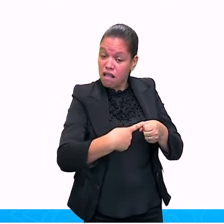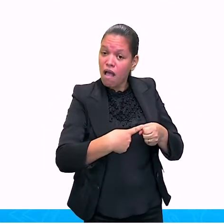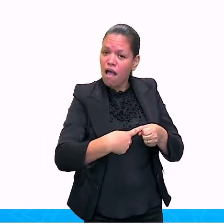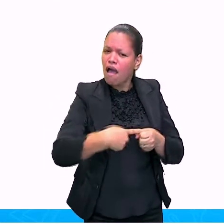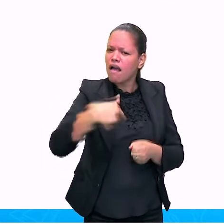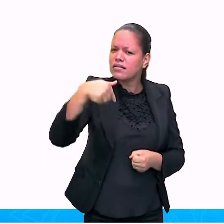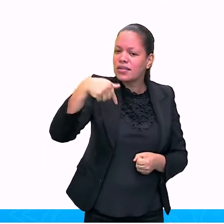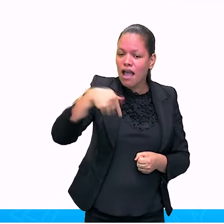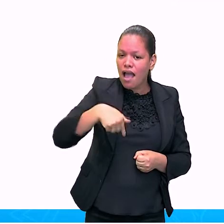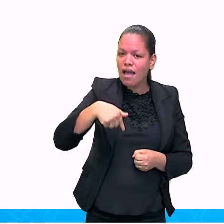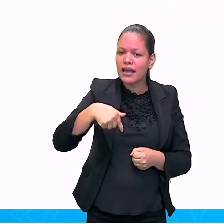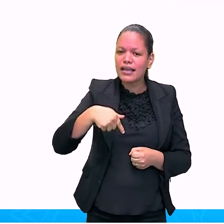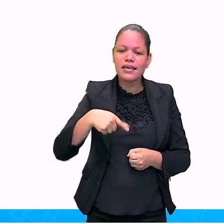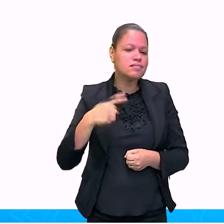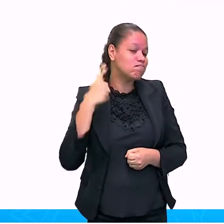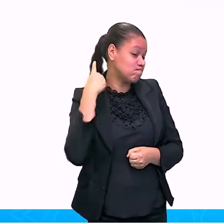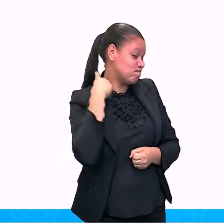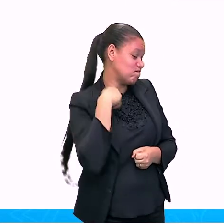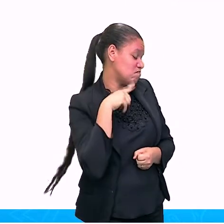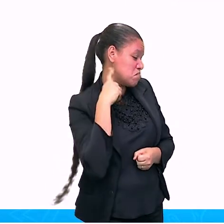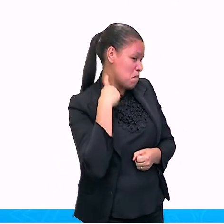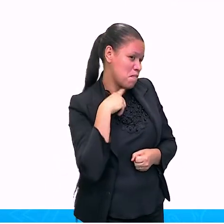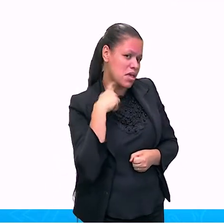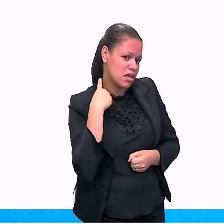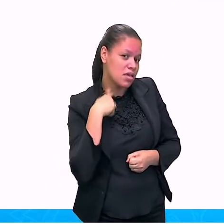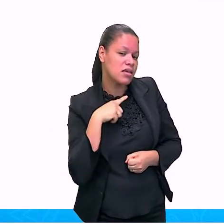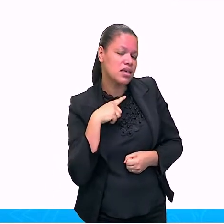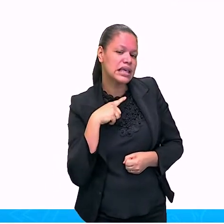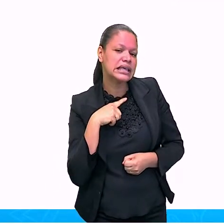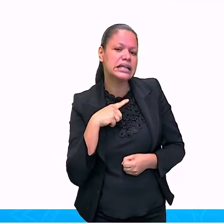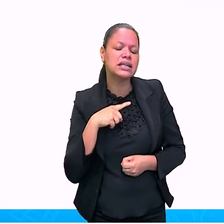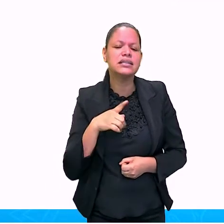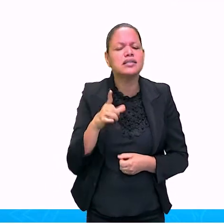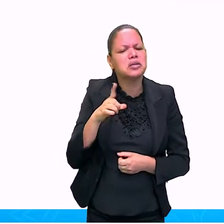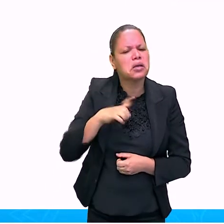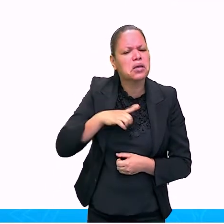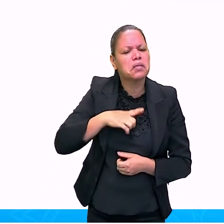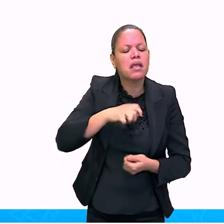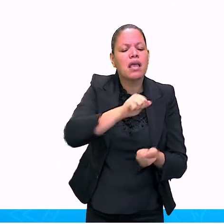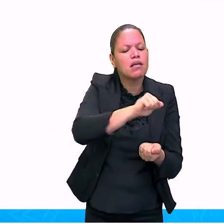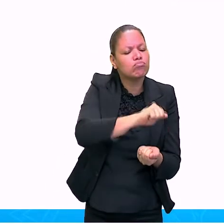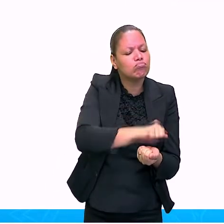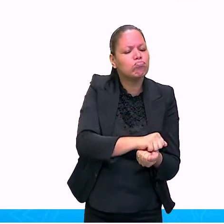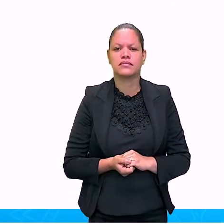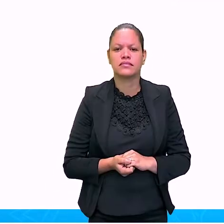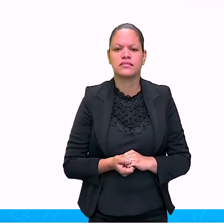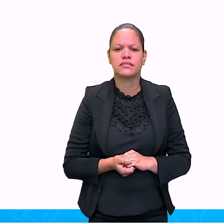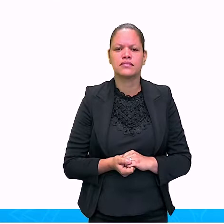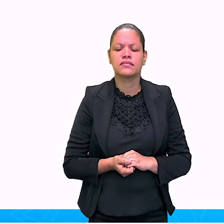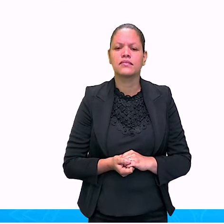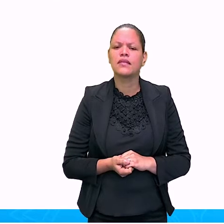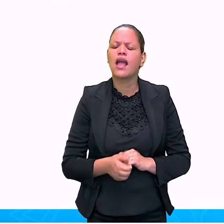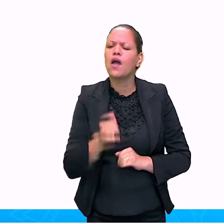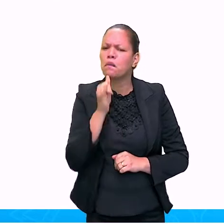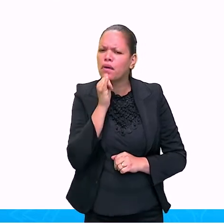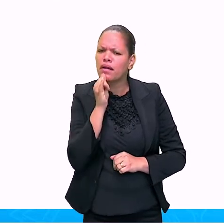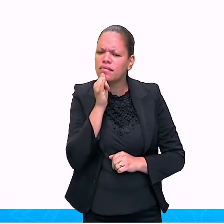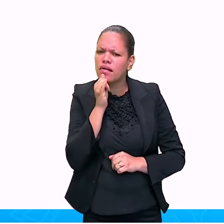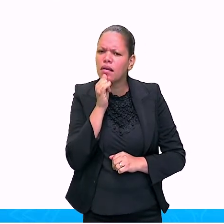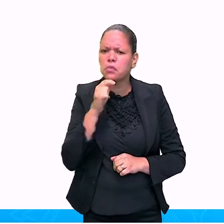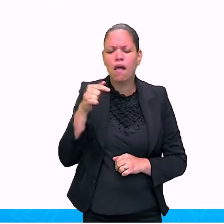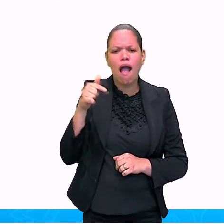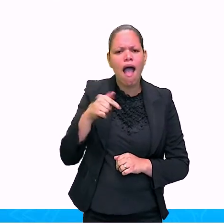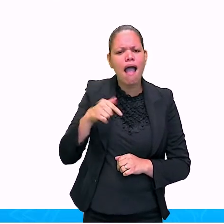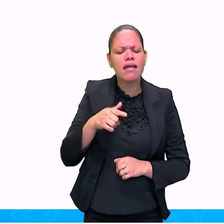aqui em Minas Gerais, o aleijadinho, que principalmente nas construções das igrejas, né? E aí nós conseguimos ver com